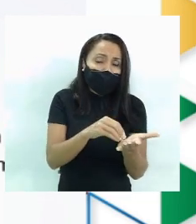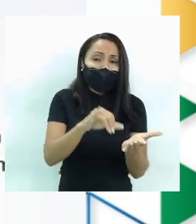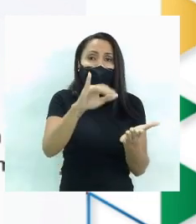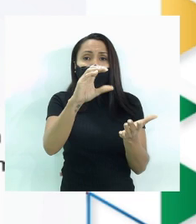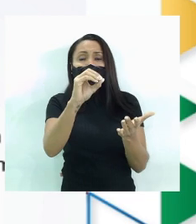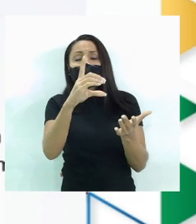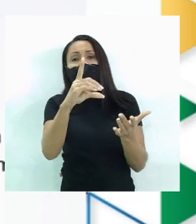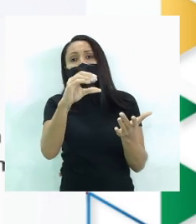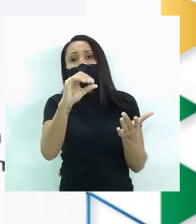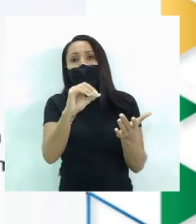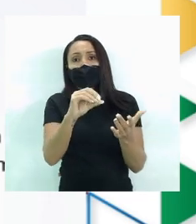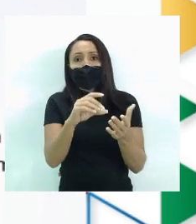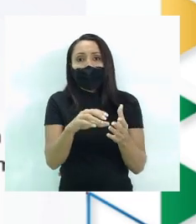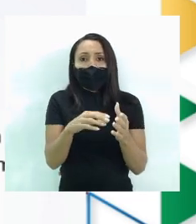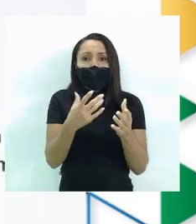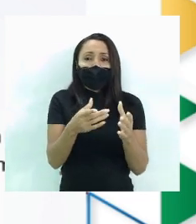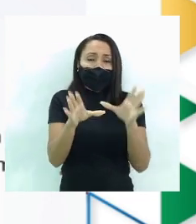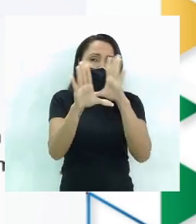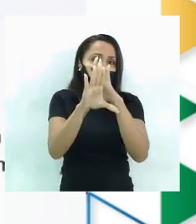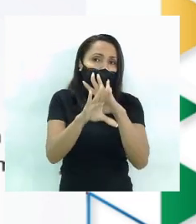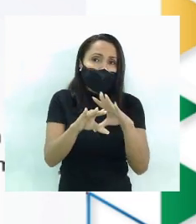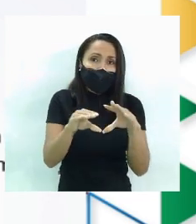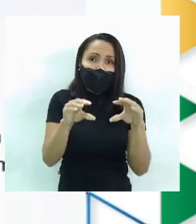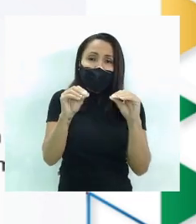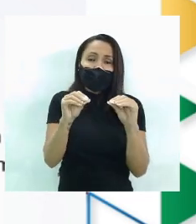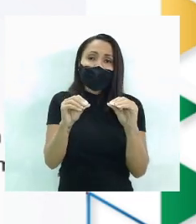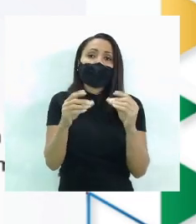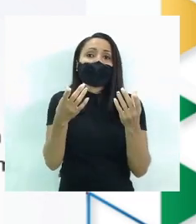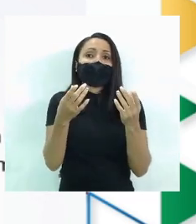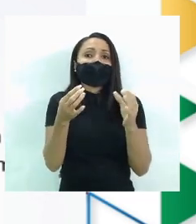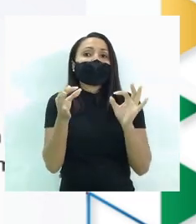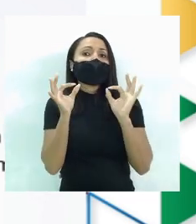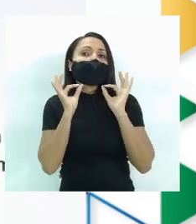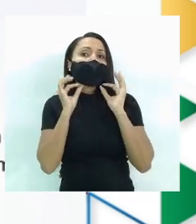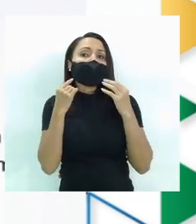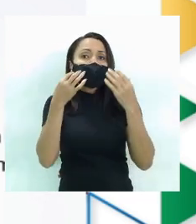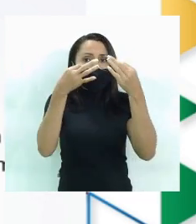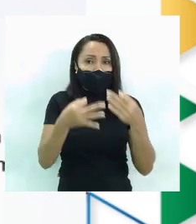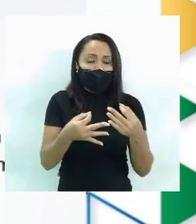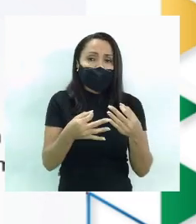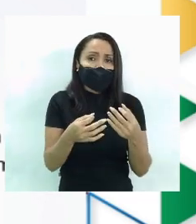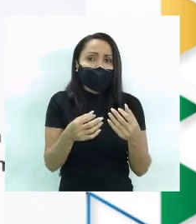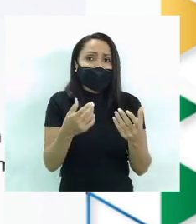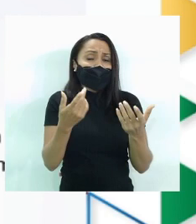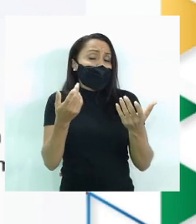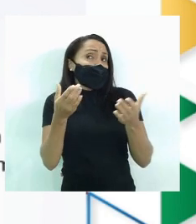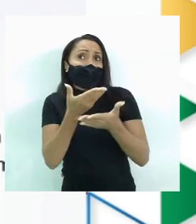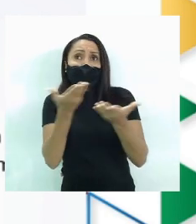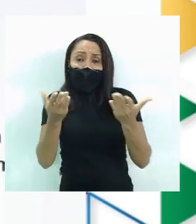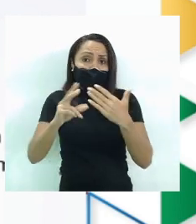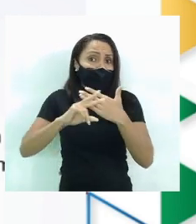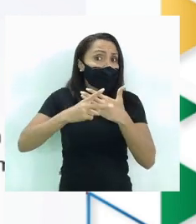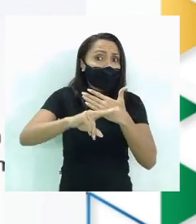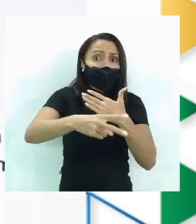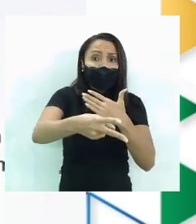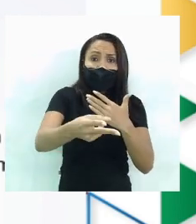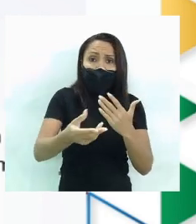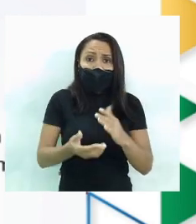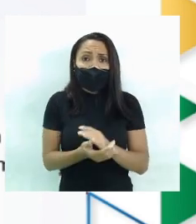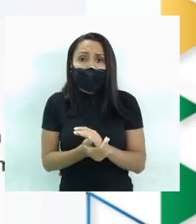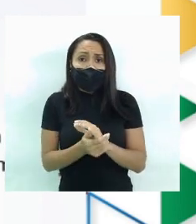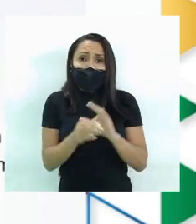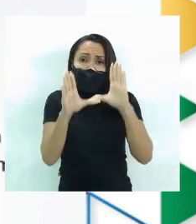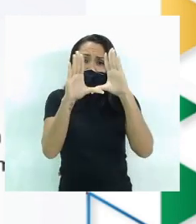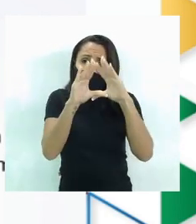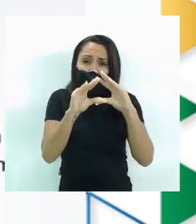tireoide. Então existe a destruição autoimune da tireoide, tá certo? Quais seriam as consequências? A